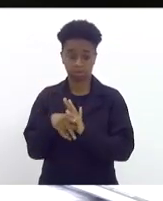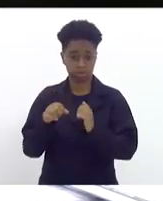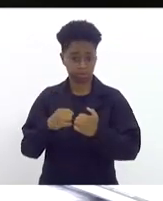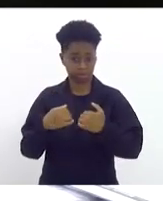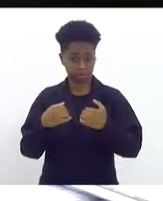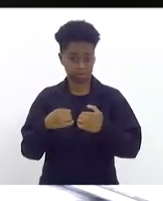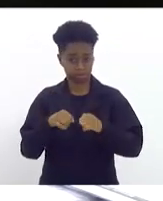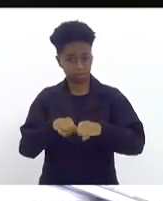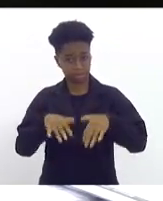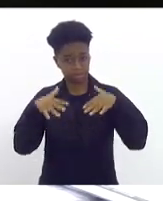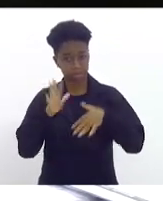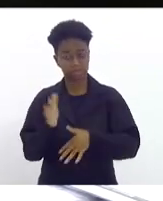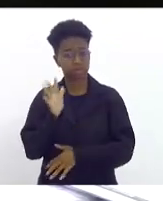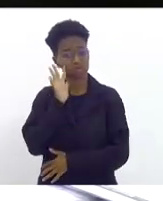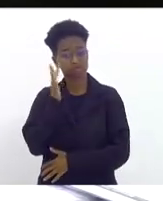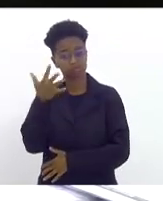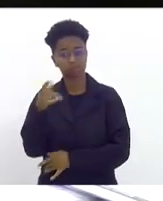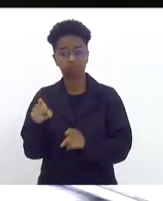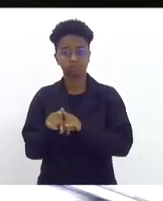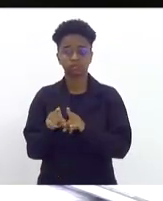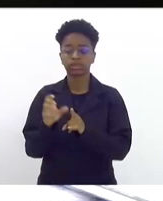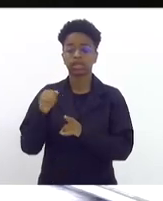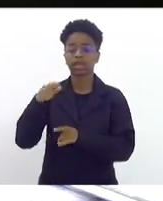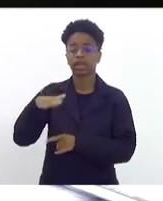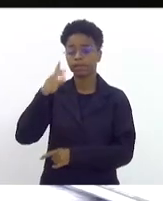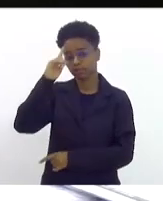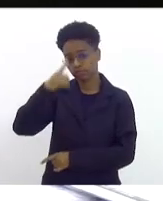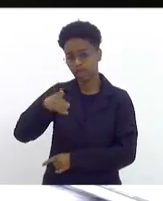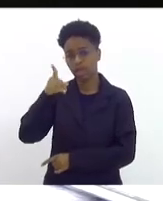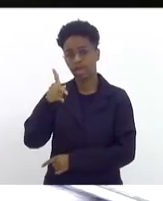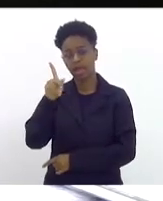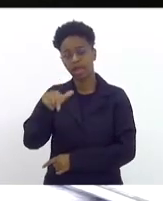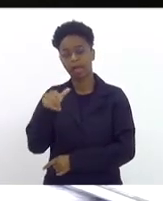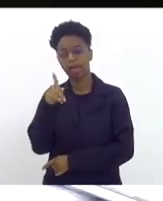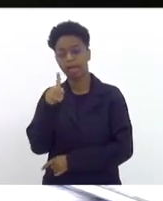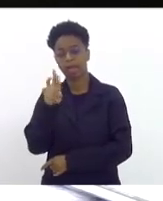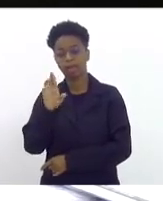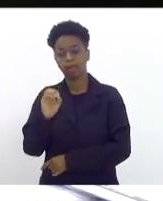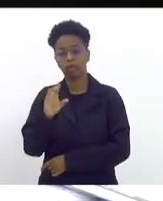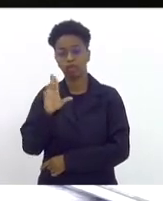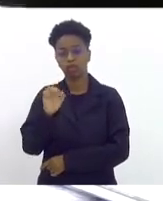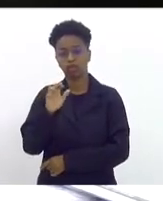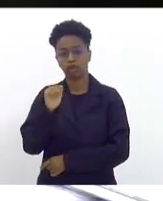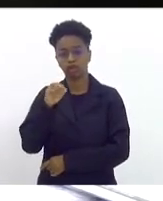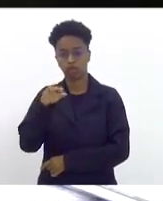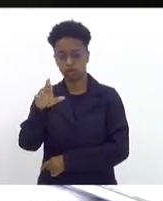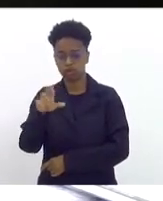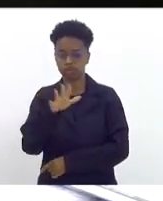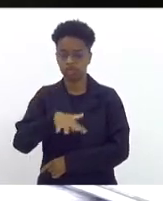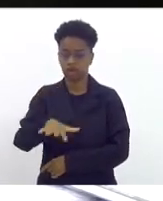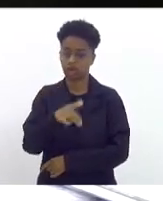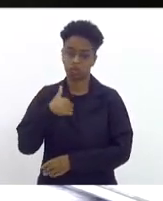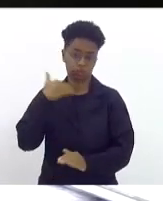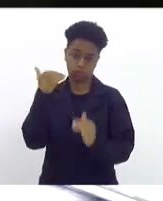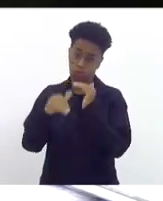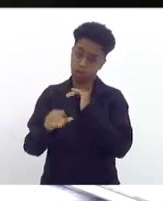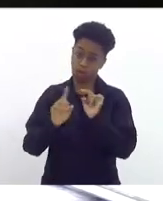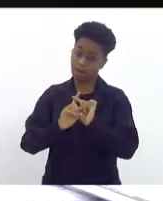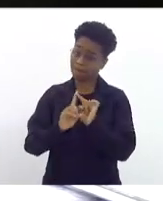quem propõe procurador-geral da República eu divido mas